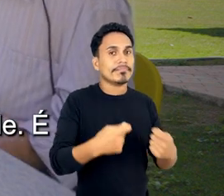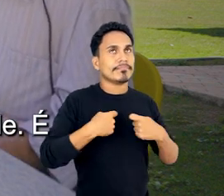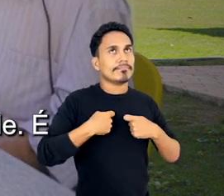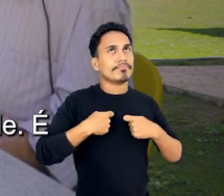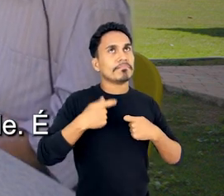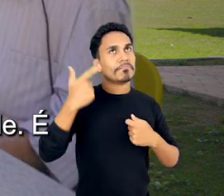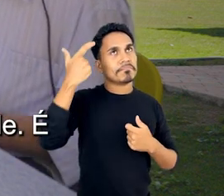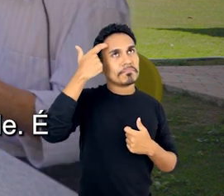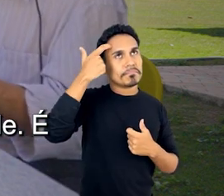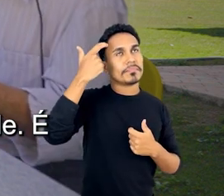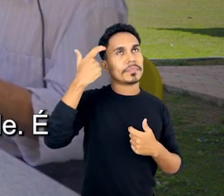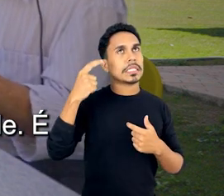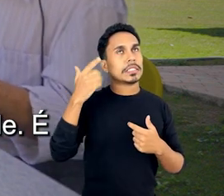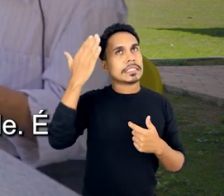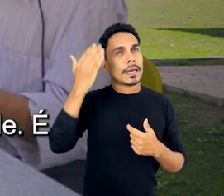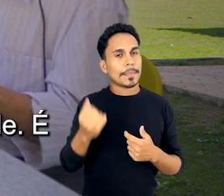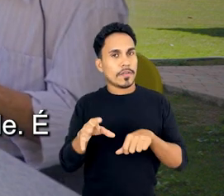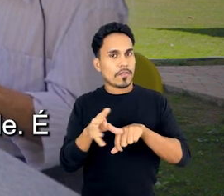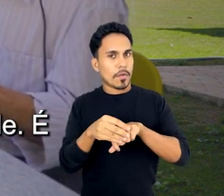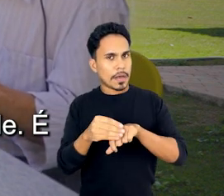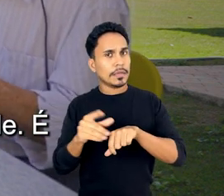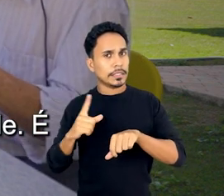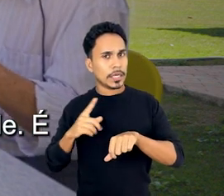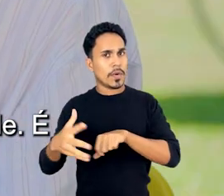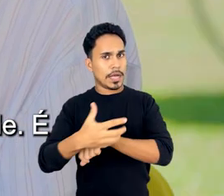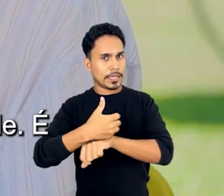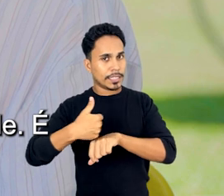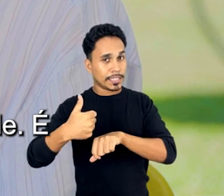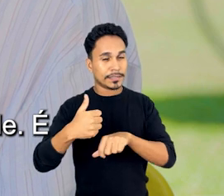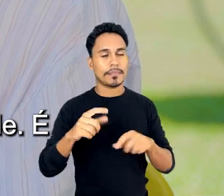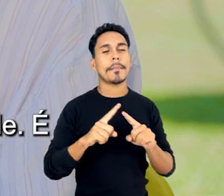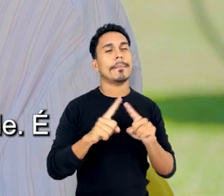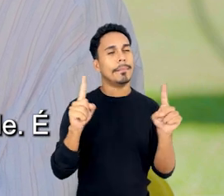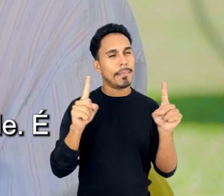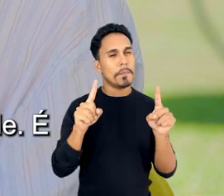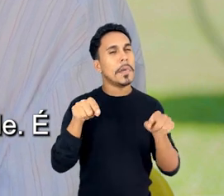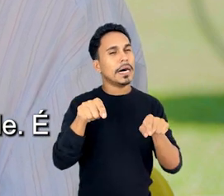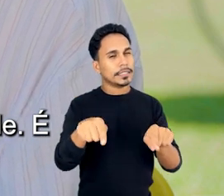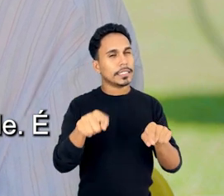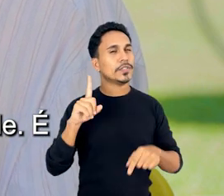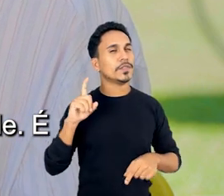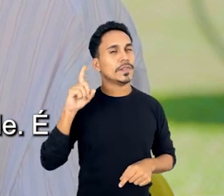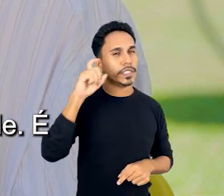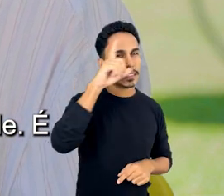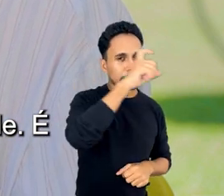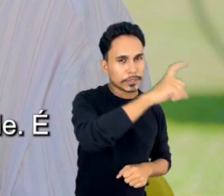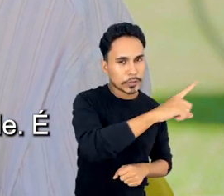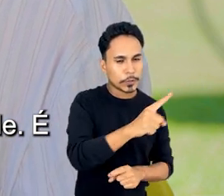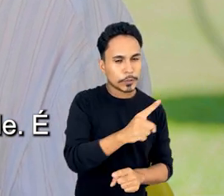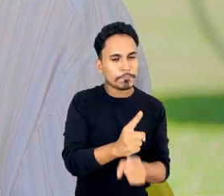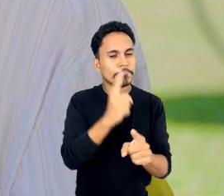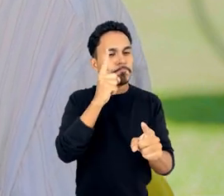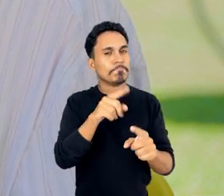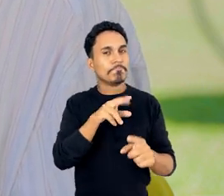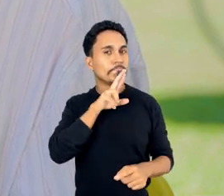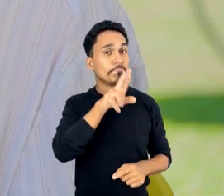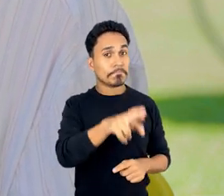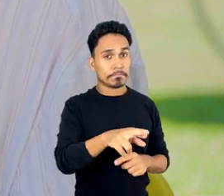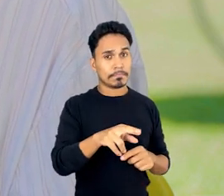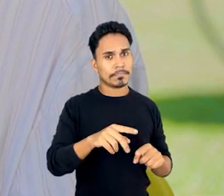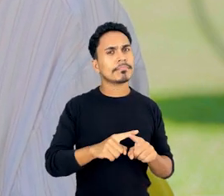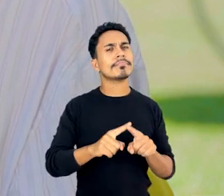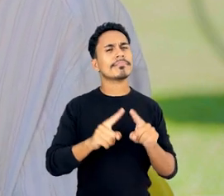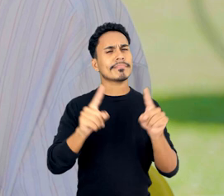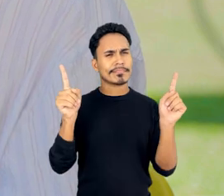que de fato você julgue essa qualidade é algo difícil né se fala muito mas é possível